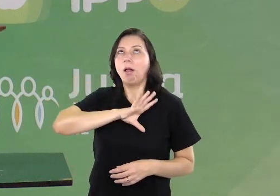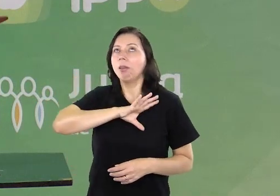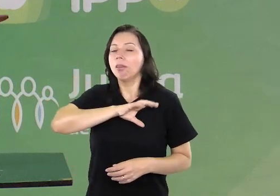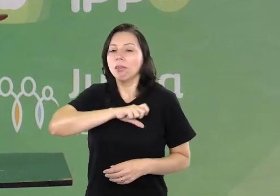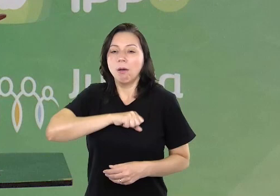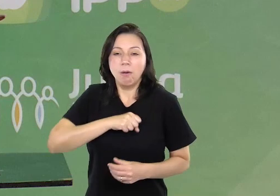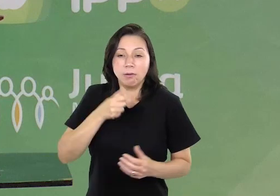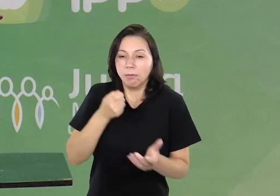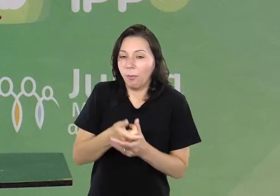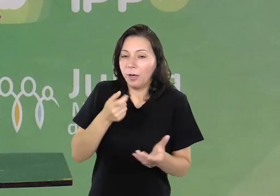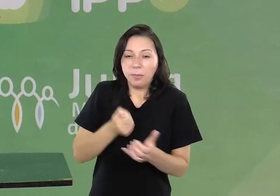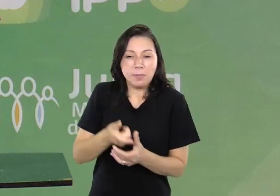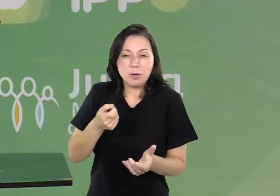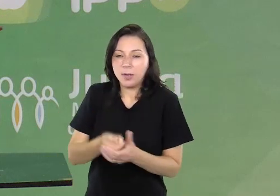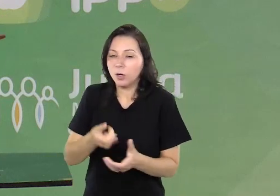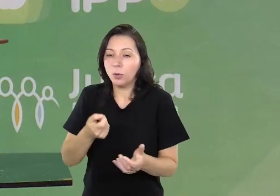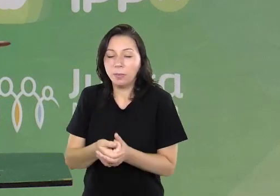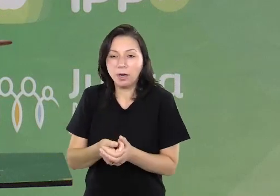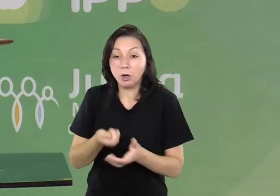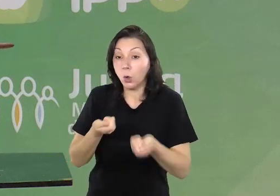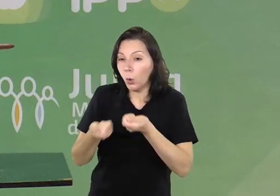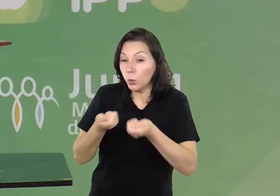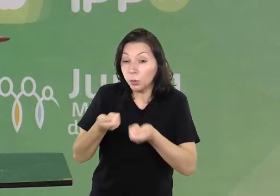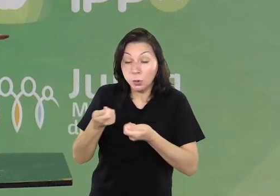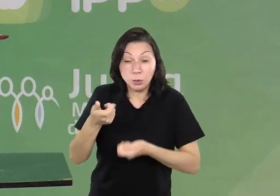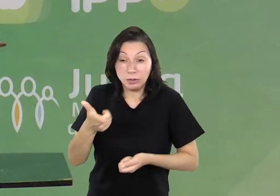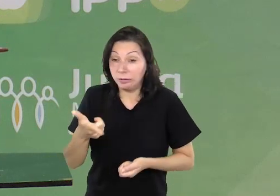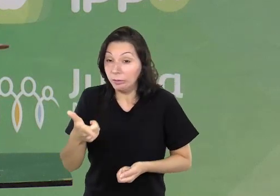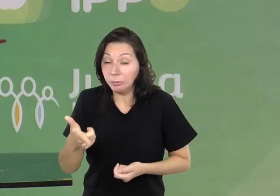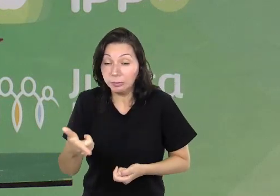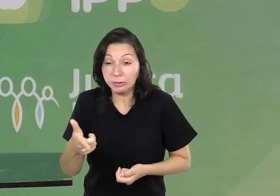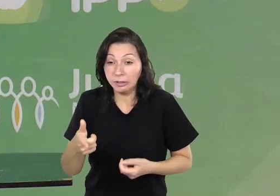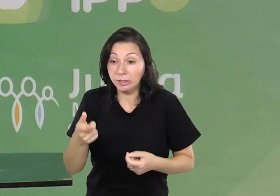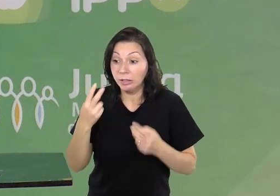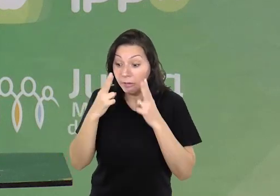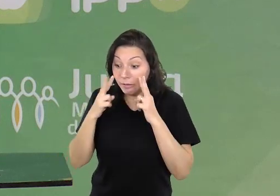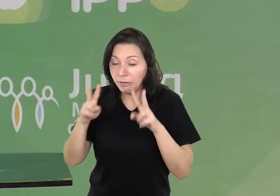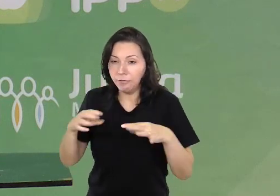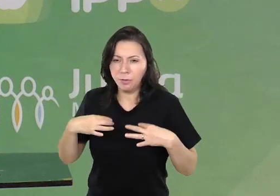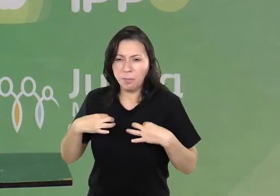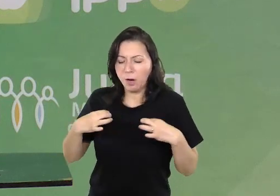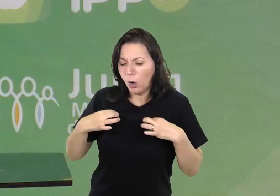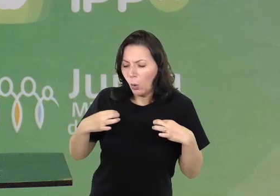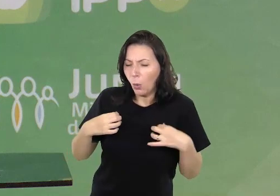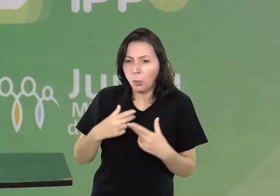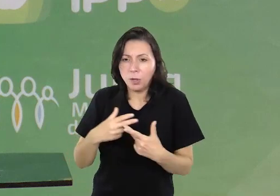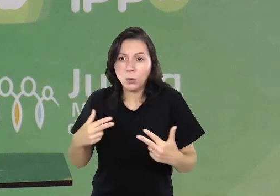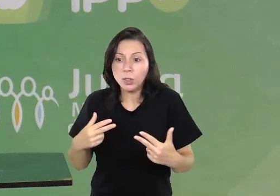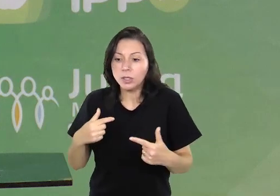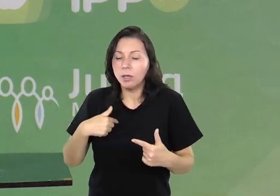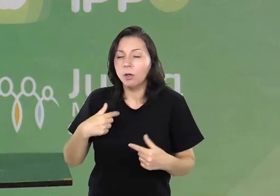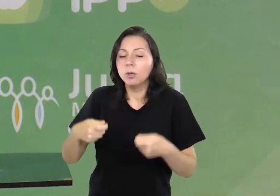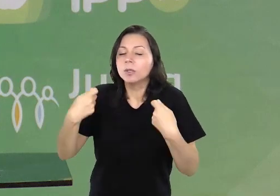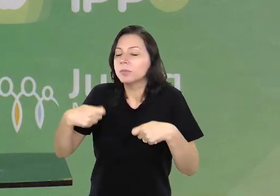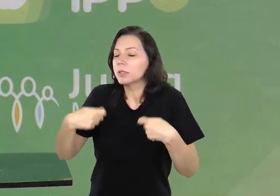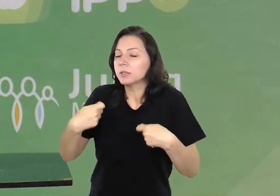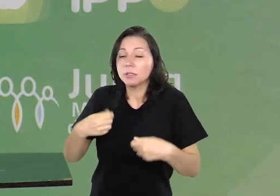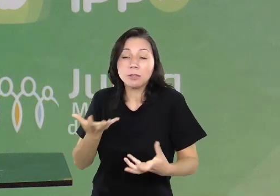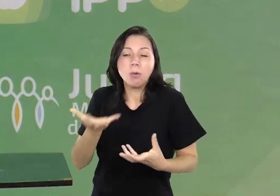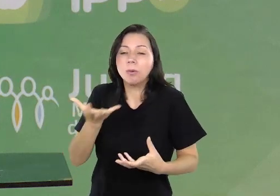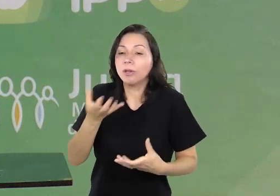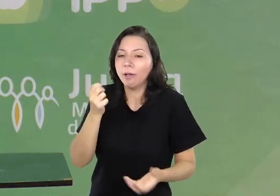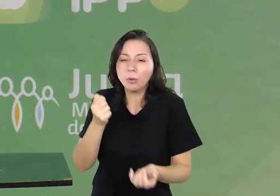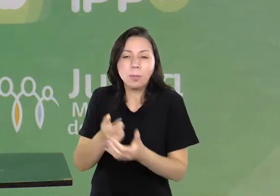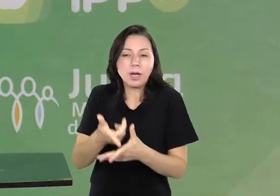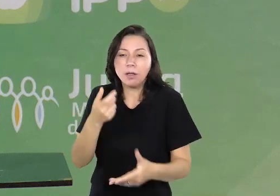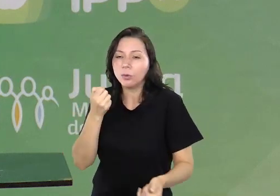controle que ele vê um objeto ele vê uma roupa ele vê uma coisa na vitrine e isso aí eu preciso e você vai fazer feliz e o